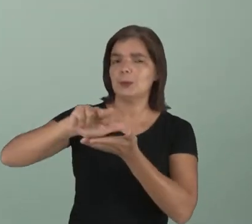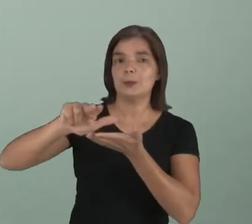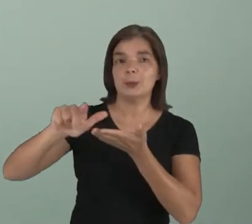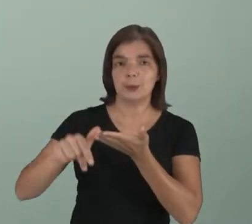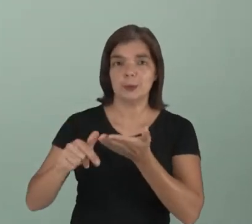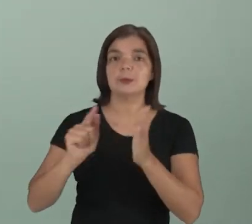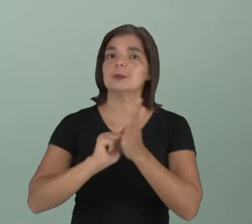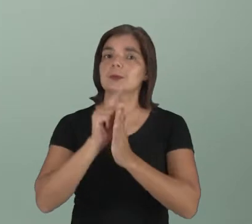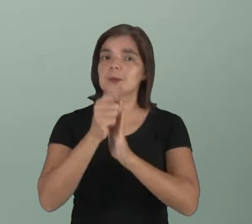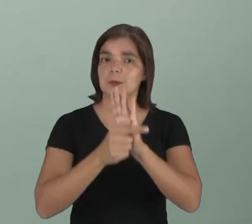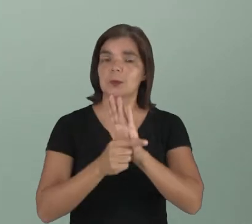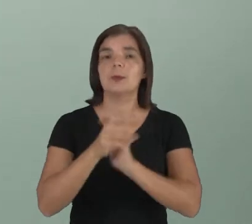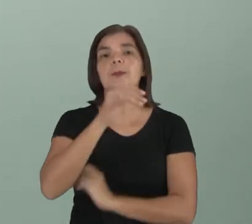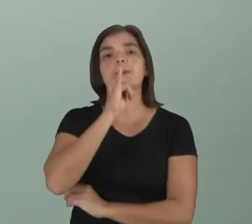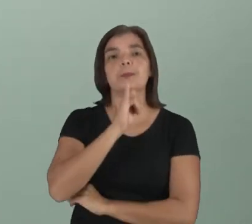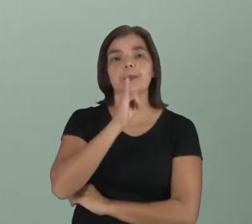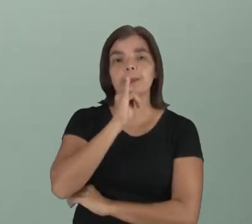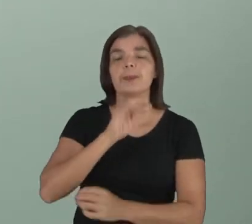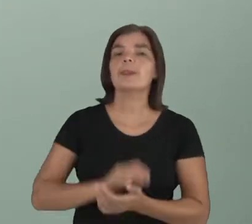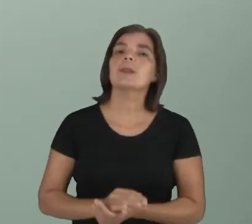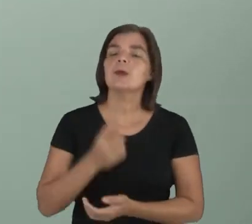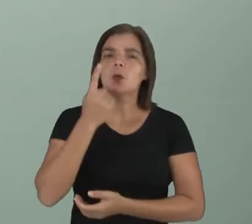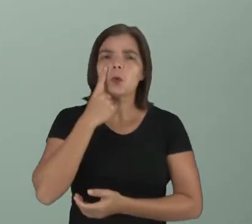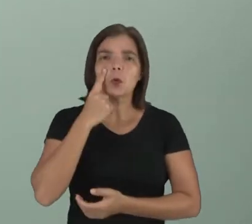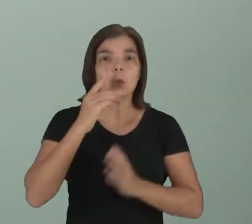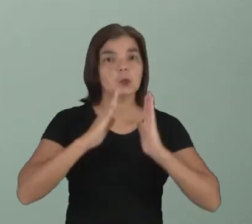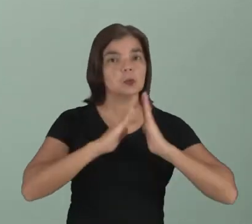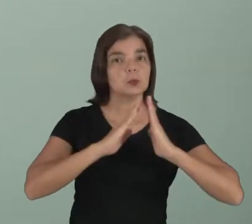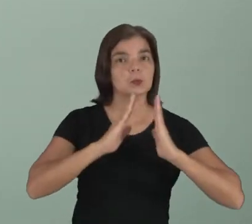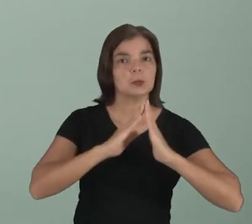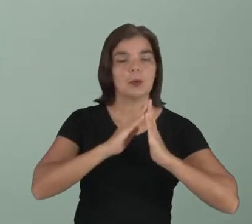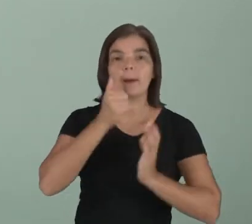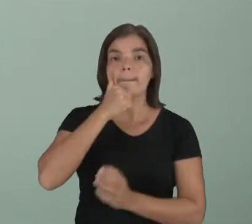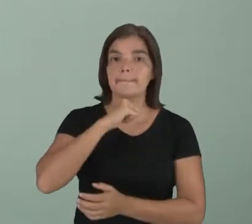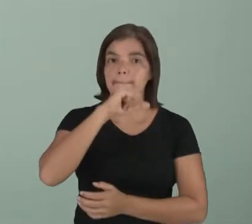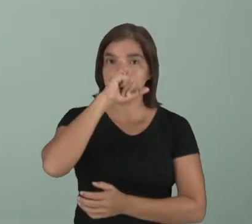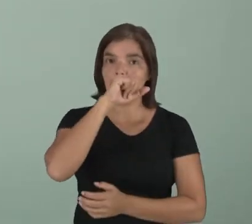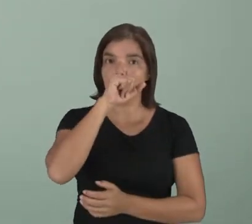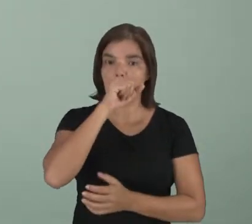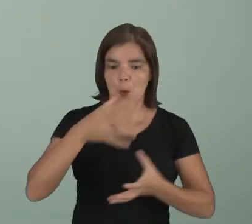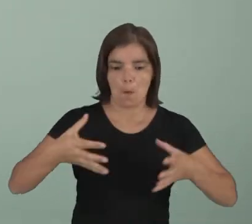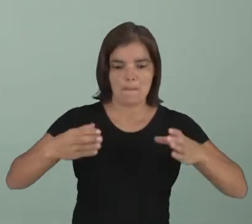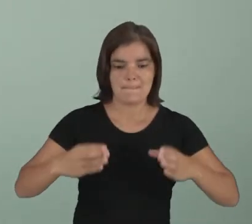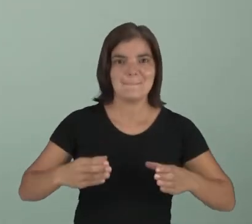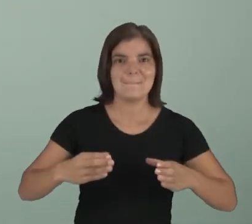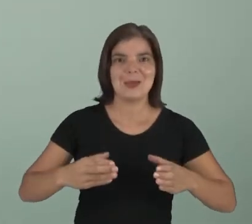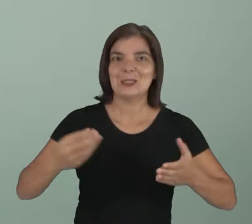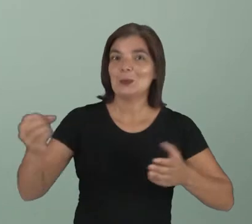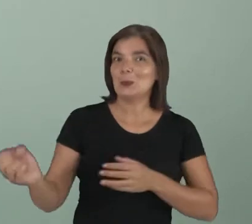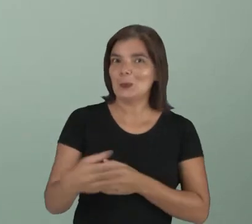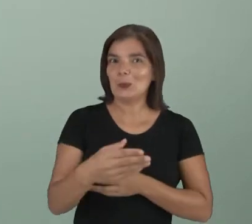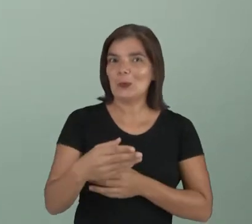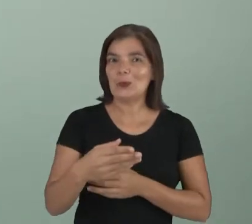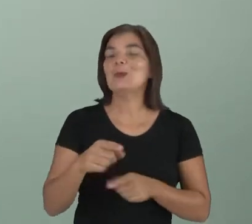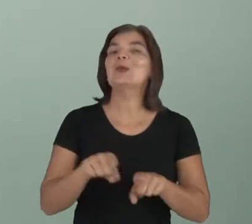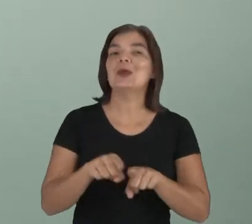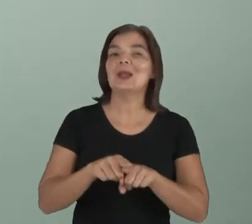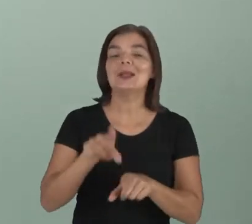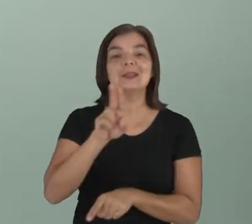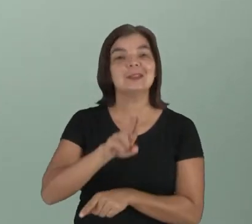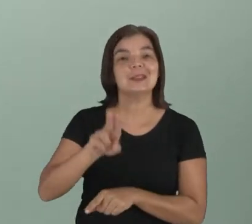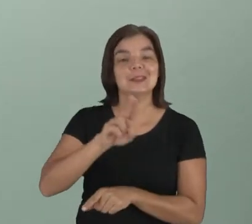variados gêneros. Por exemplo, quando estamos em casa, a mamãe vai fazer um prato novo. Geralmente ela usa o quê?